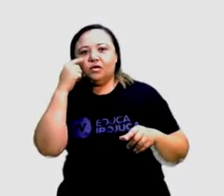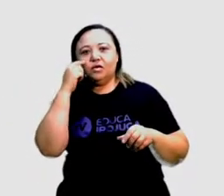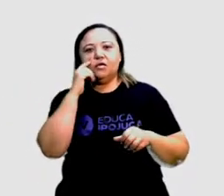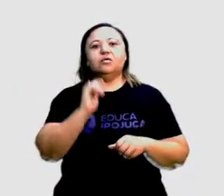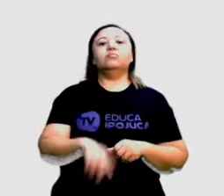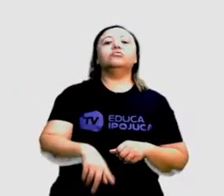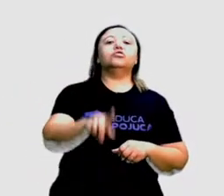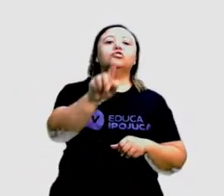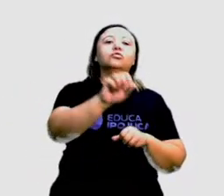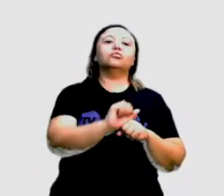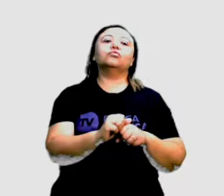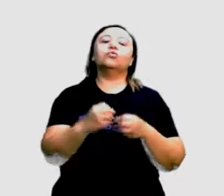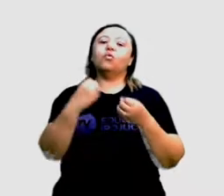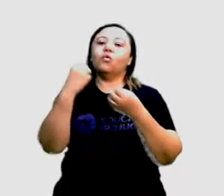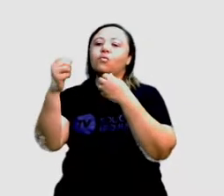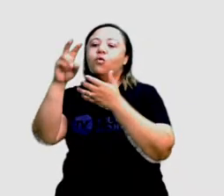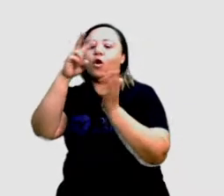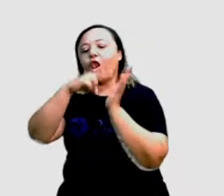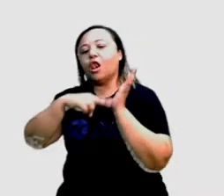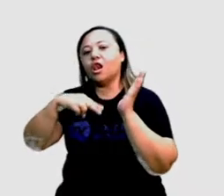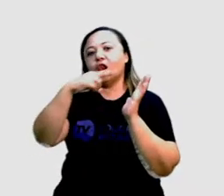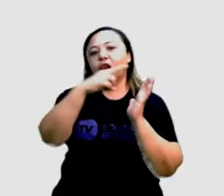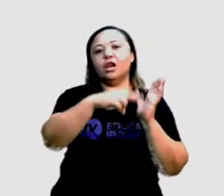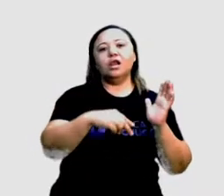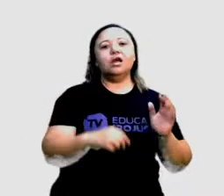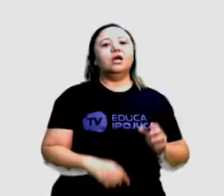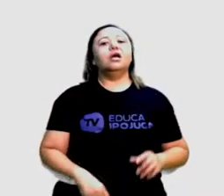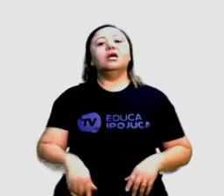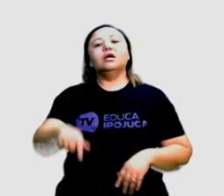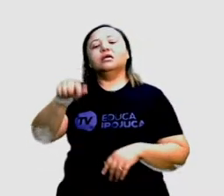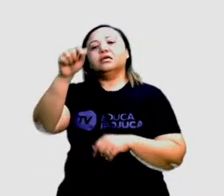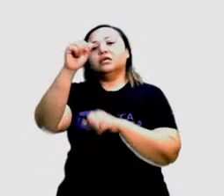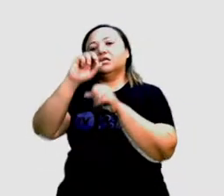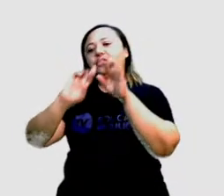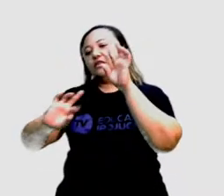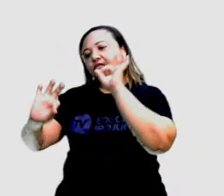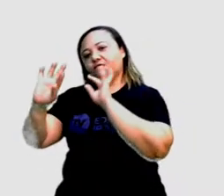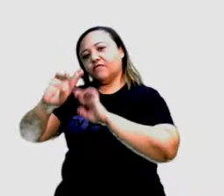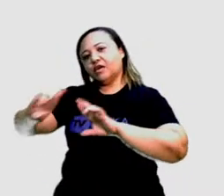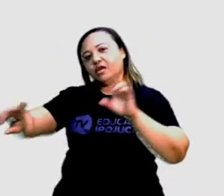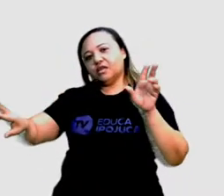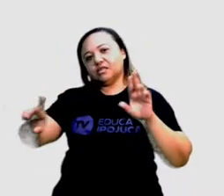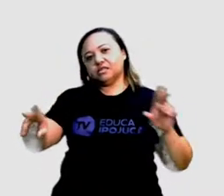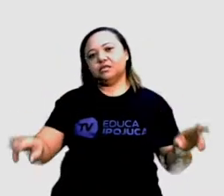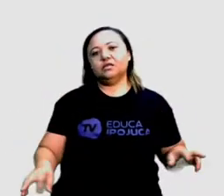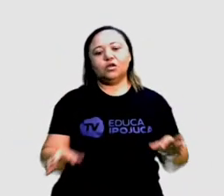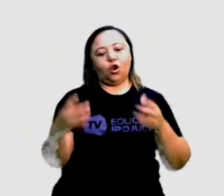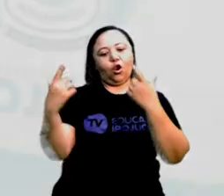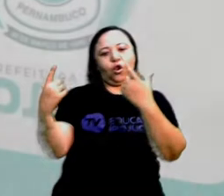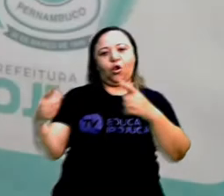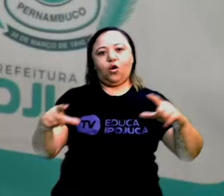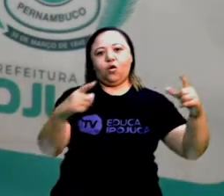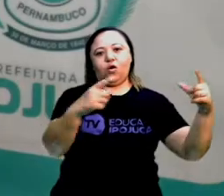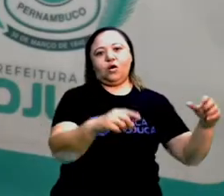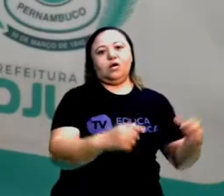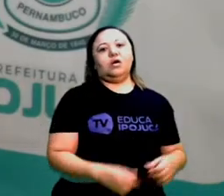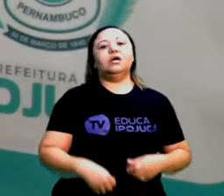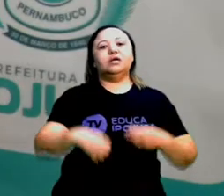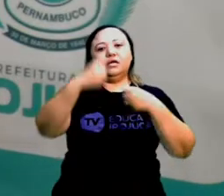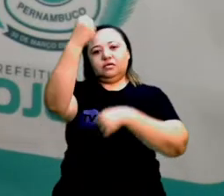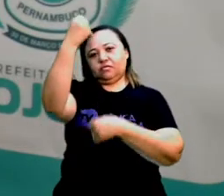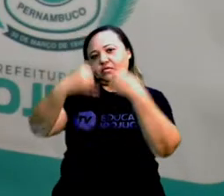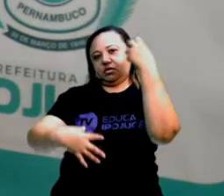leitura, tais como localização, construção de inferências e localização de informações. E